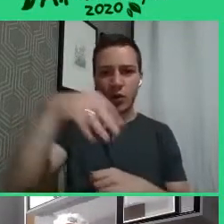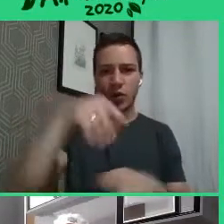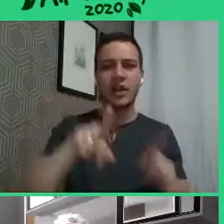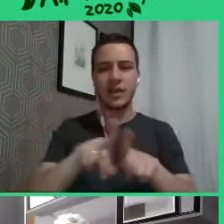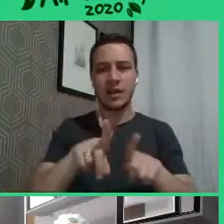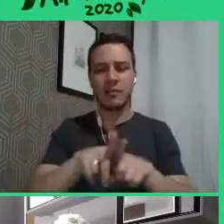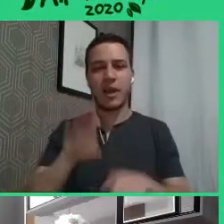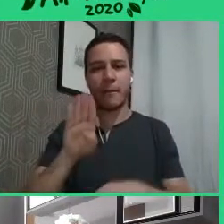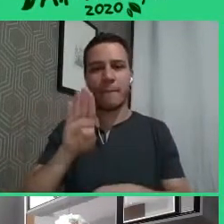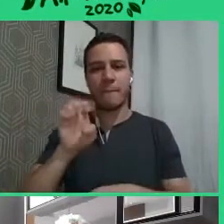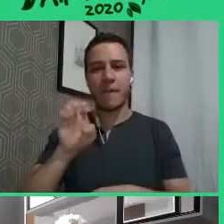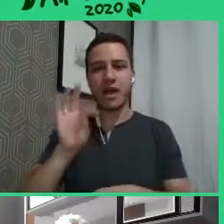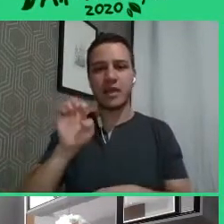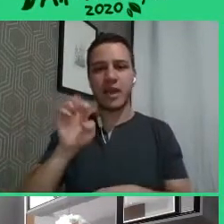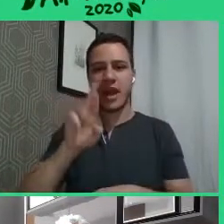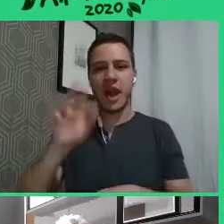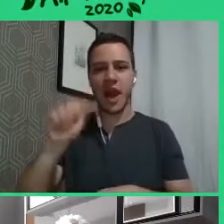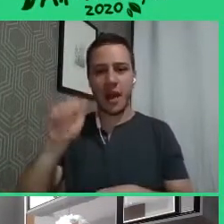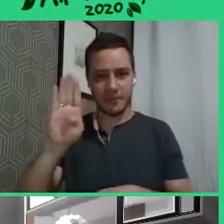beterraba.